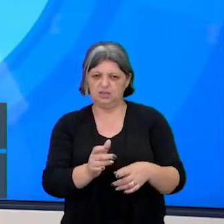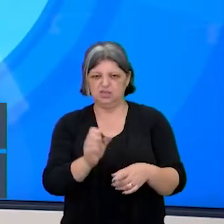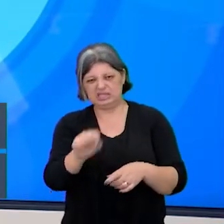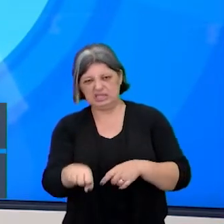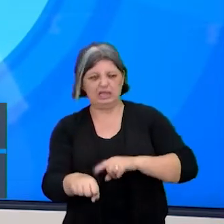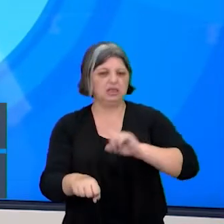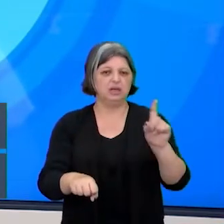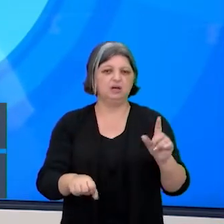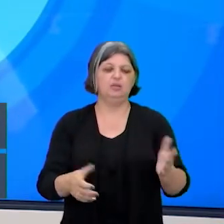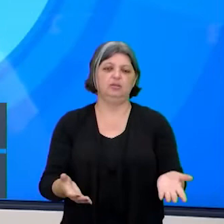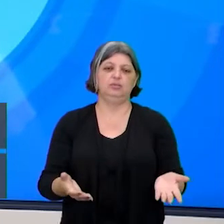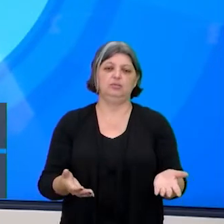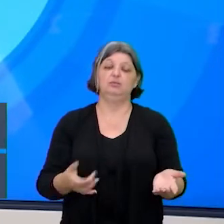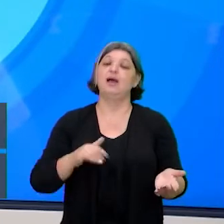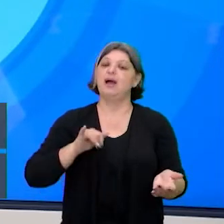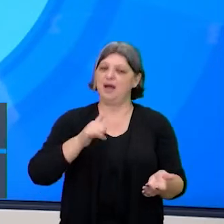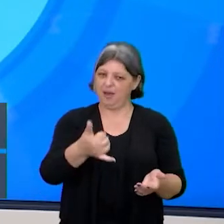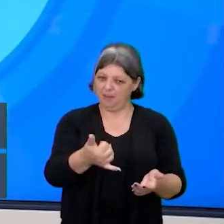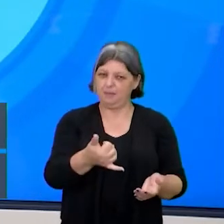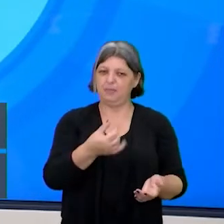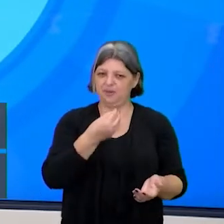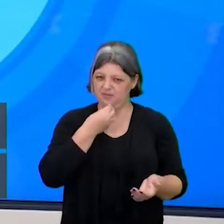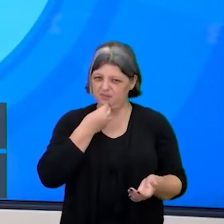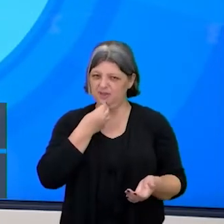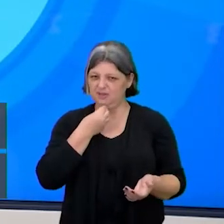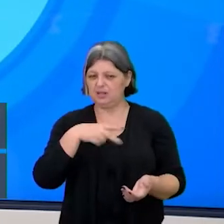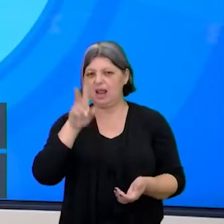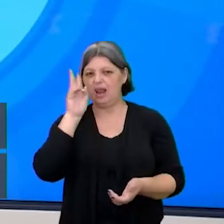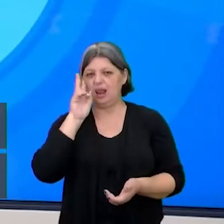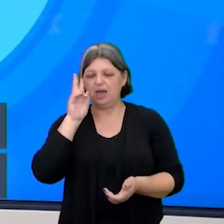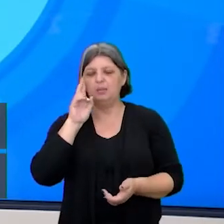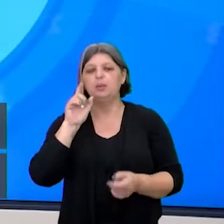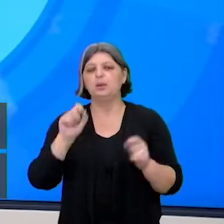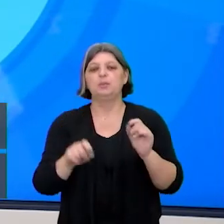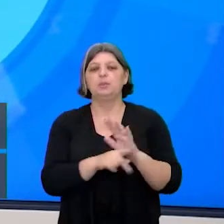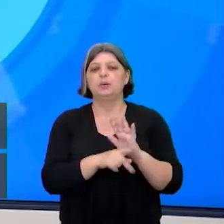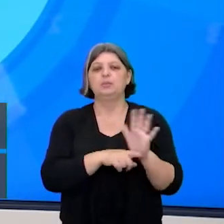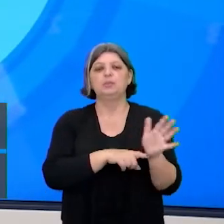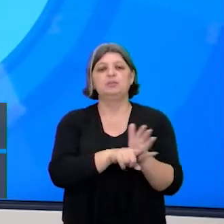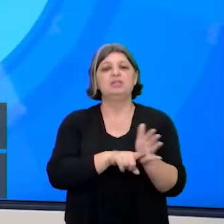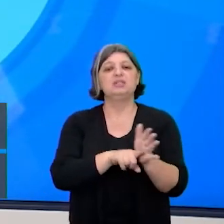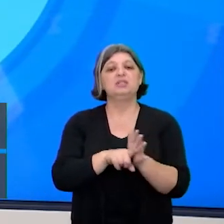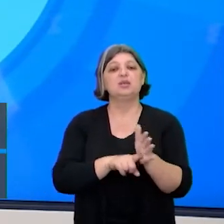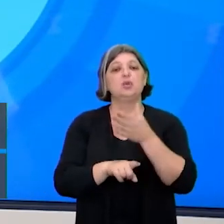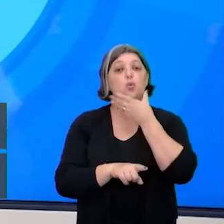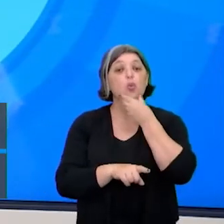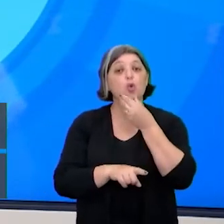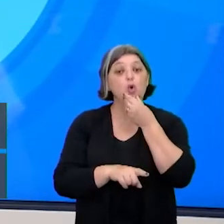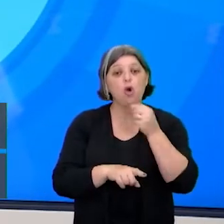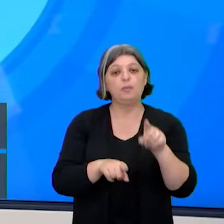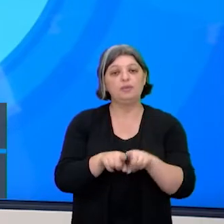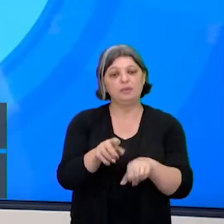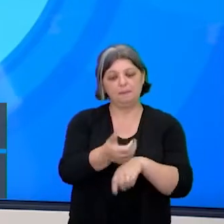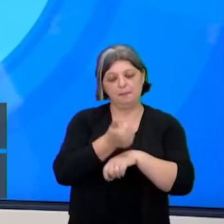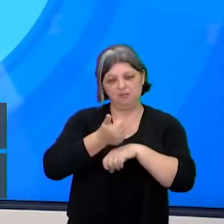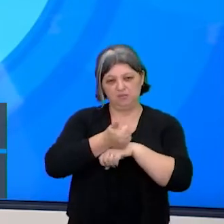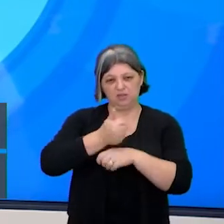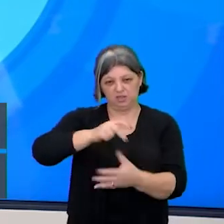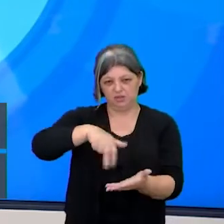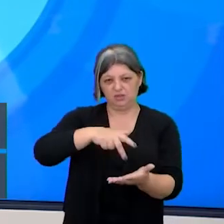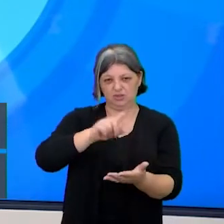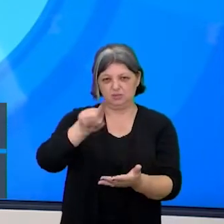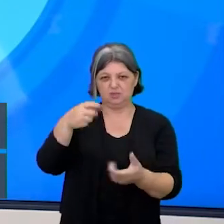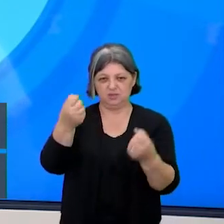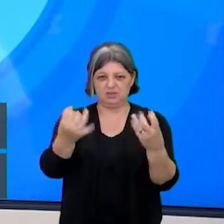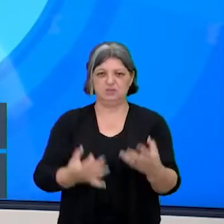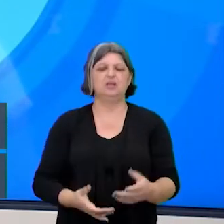olha, aproveita aí nesse primeiro momento, sem lembrar da parte do pesquisador e também coreógrafo, que nós vamos comentar mais para